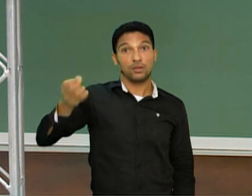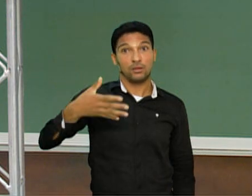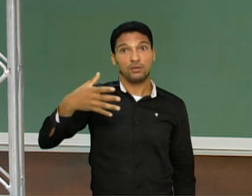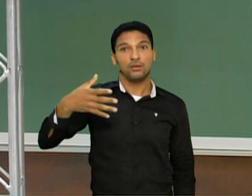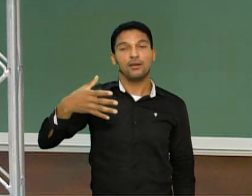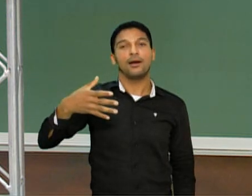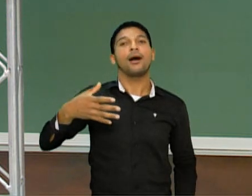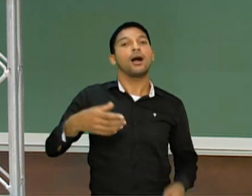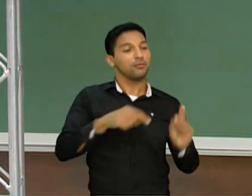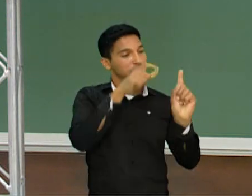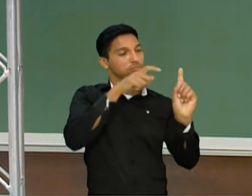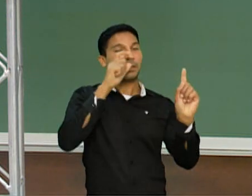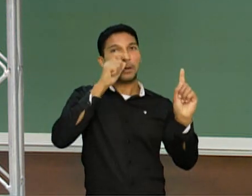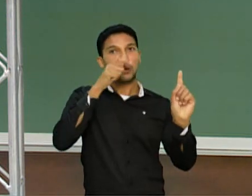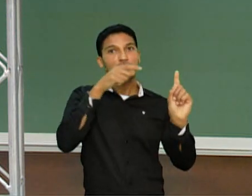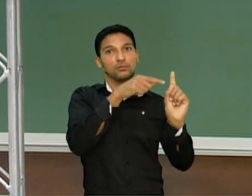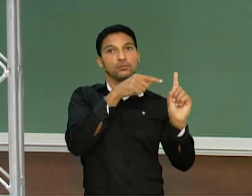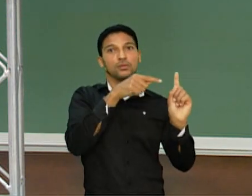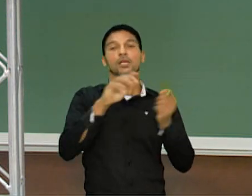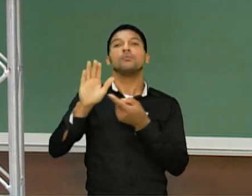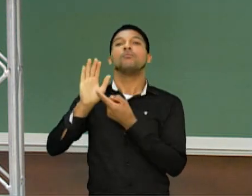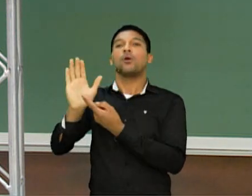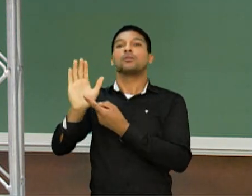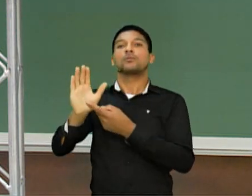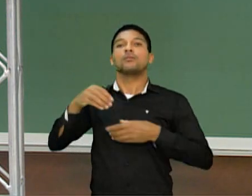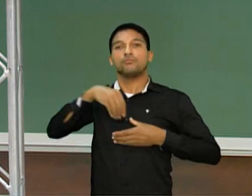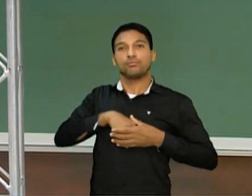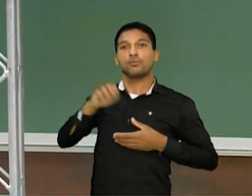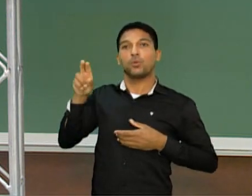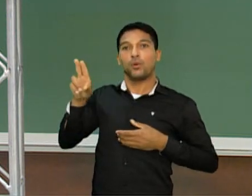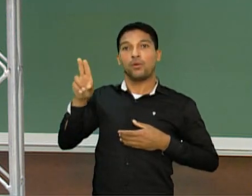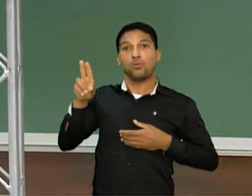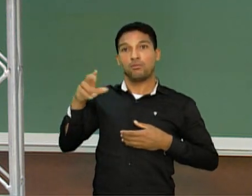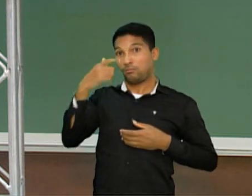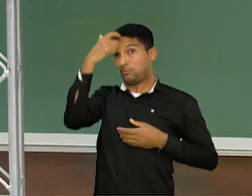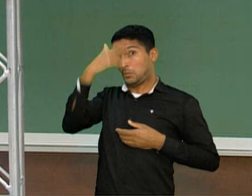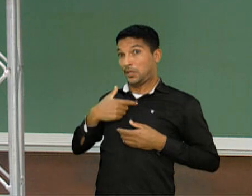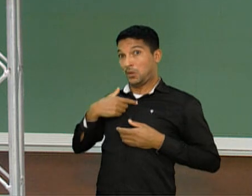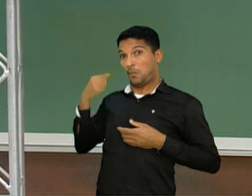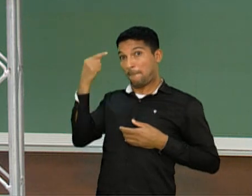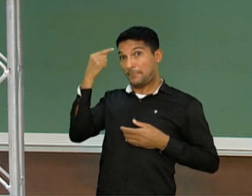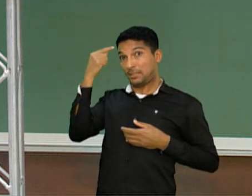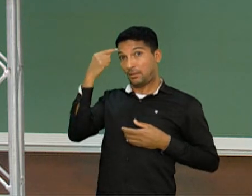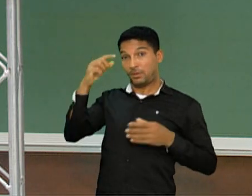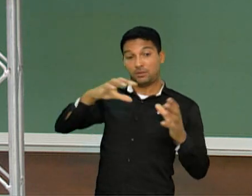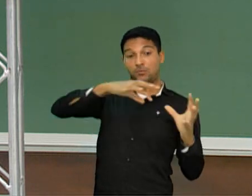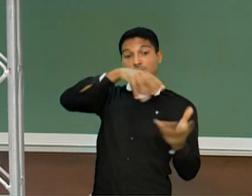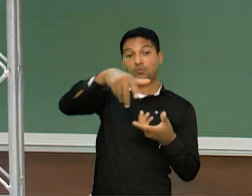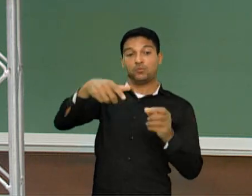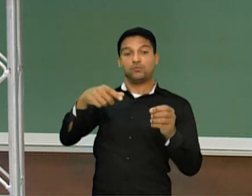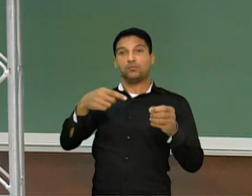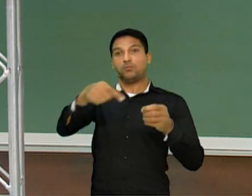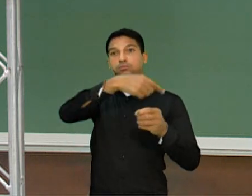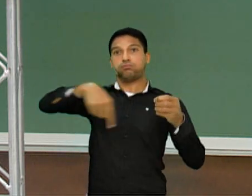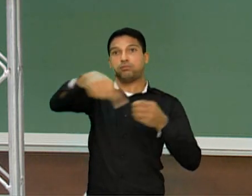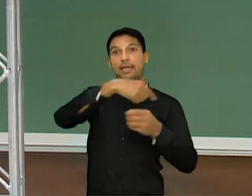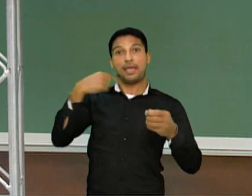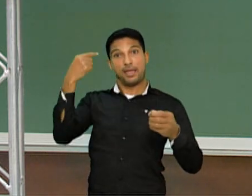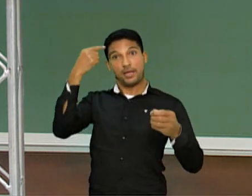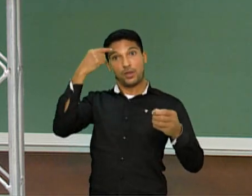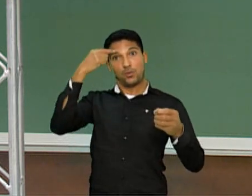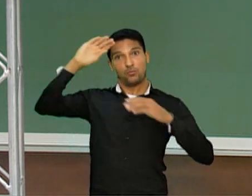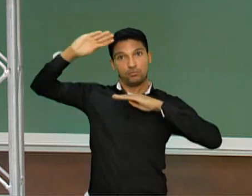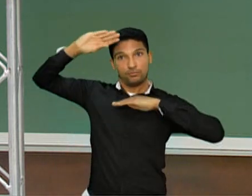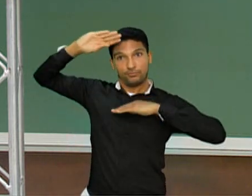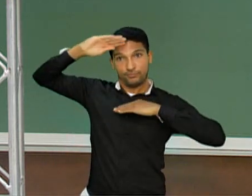Ou seja, eu pensante, eu racionalizo sobre o mundo. Ou seja, o eu pensante, a res cogitans, garante